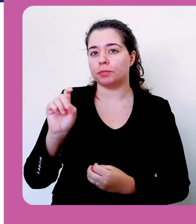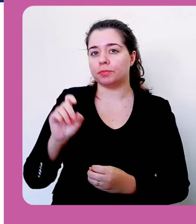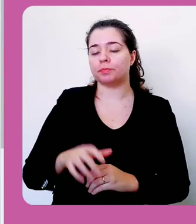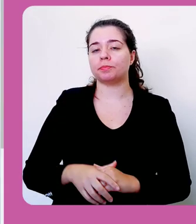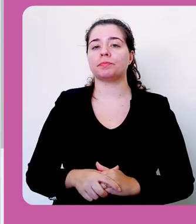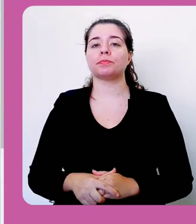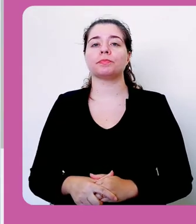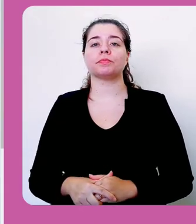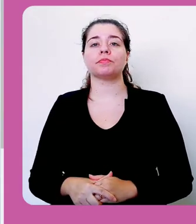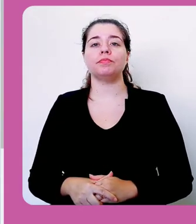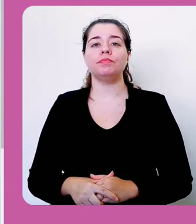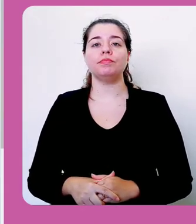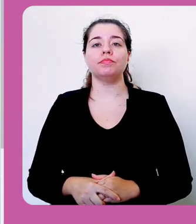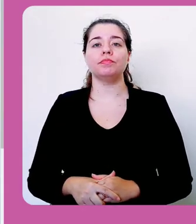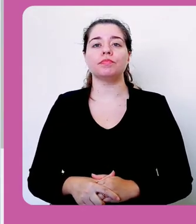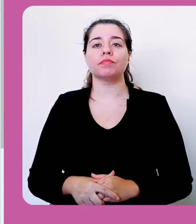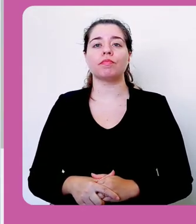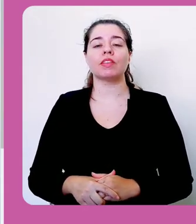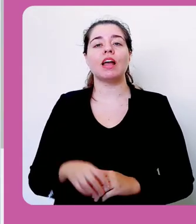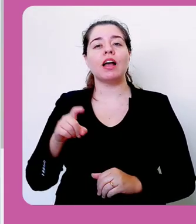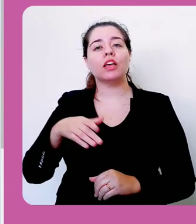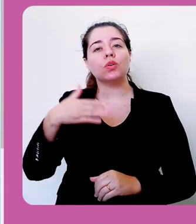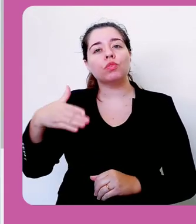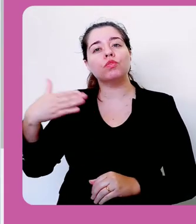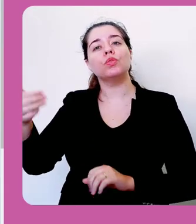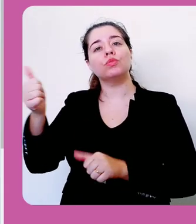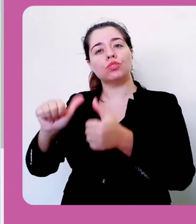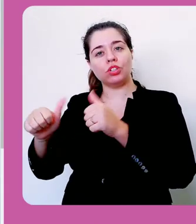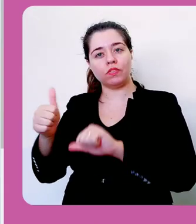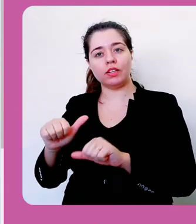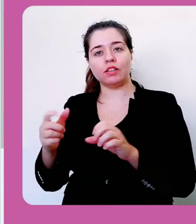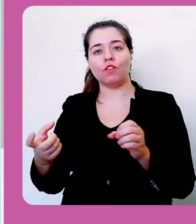lá no Moodle.